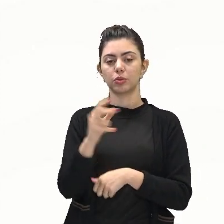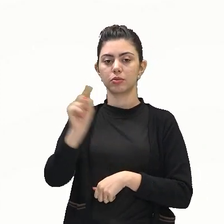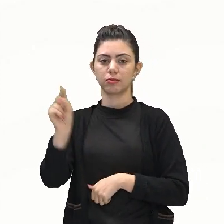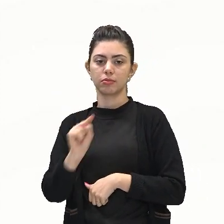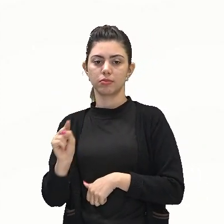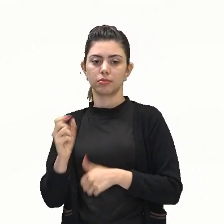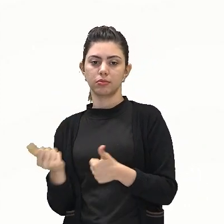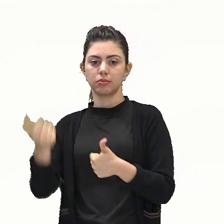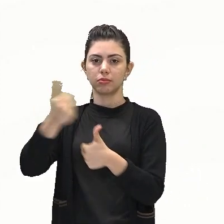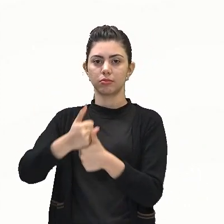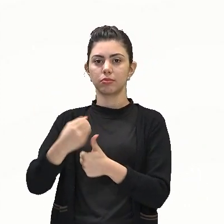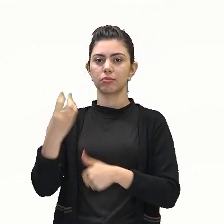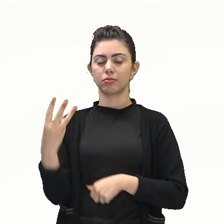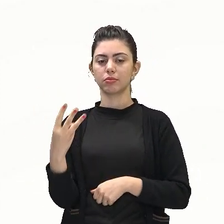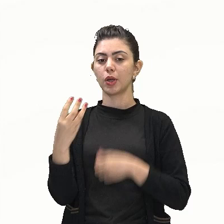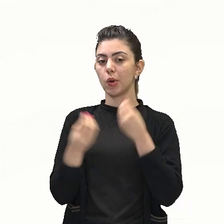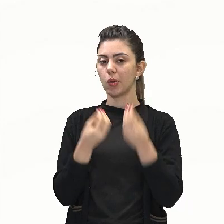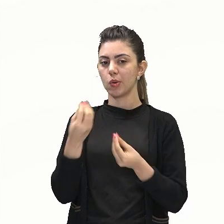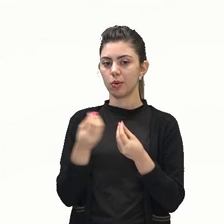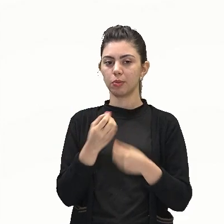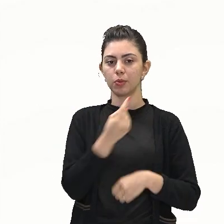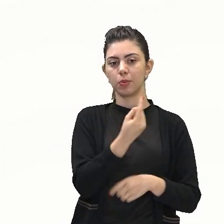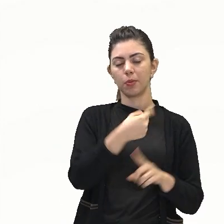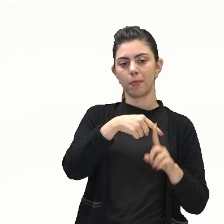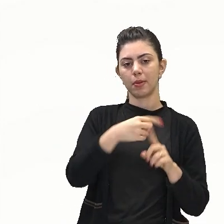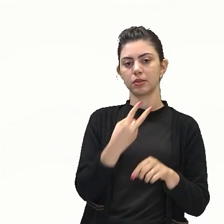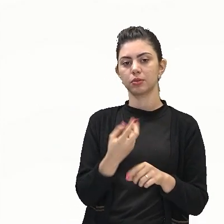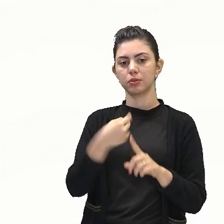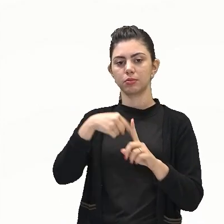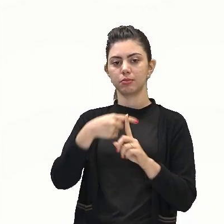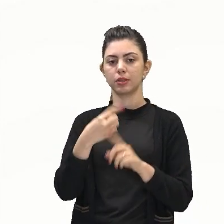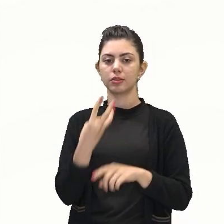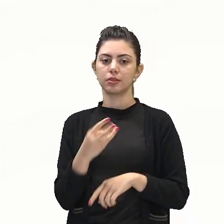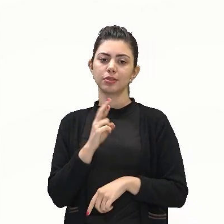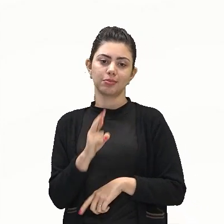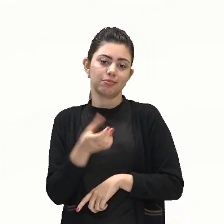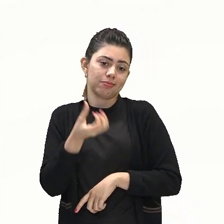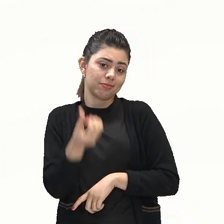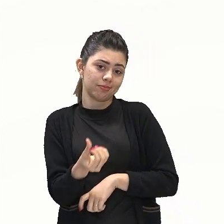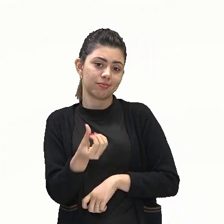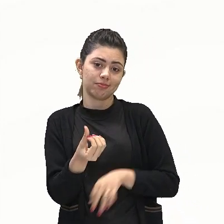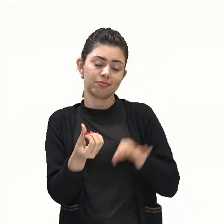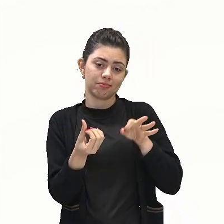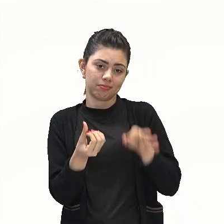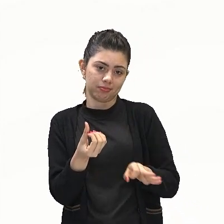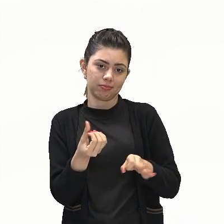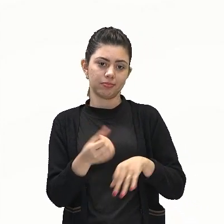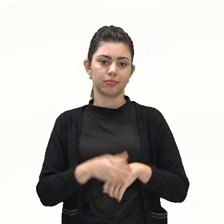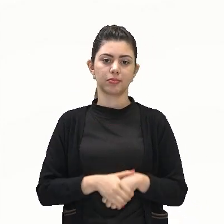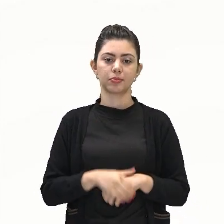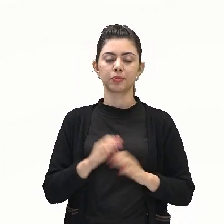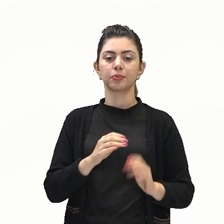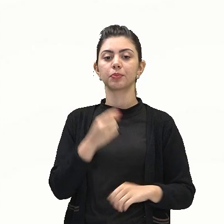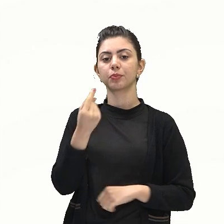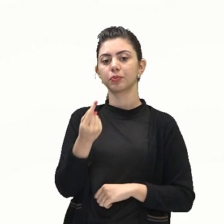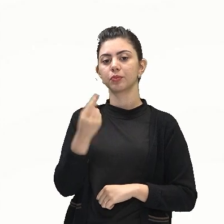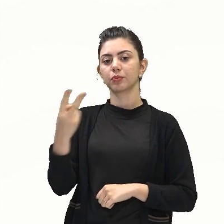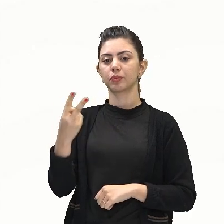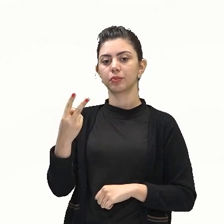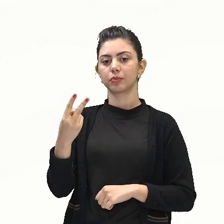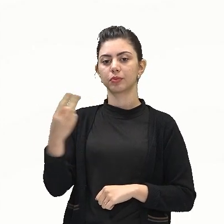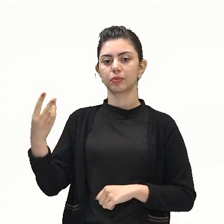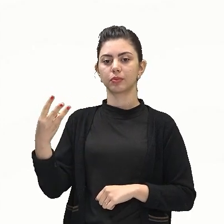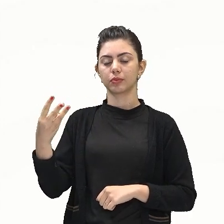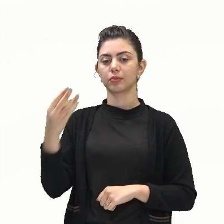z, 3, ó. 1 mais 2 mais 3 realmente é 6. Aqui, ó, 1,